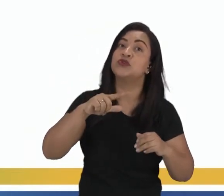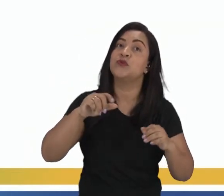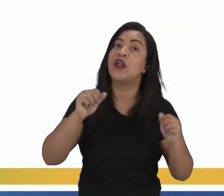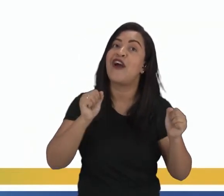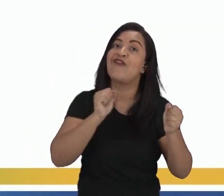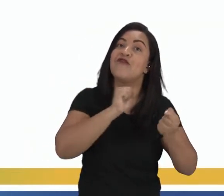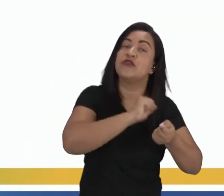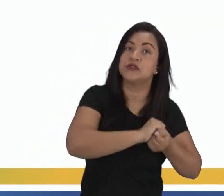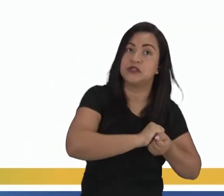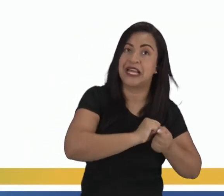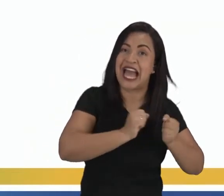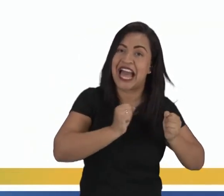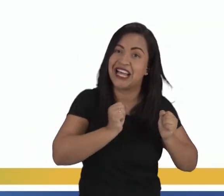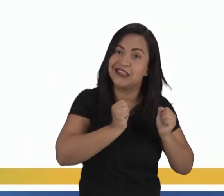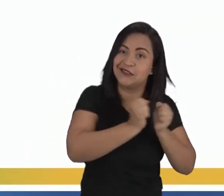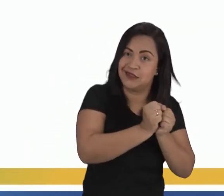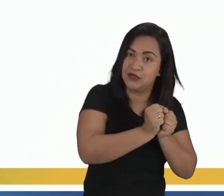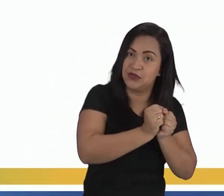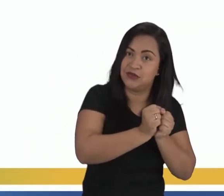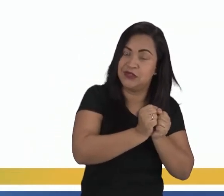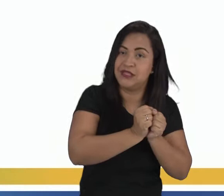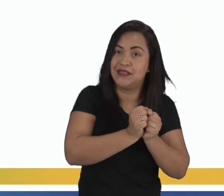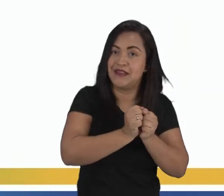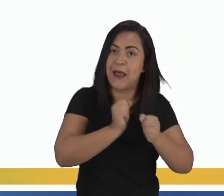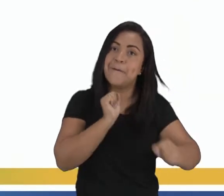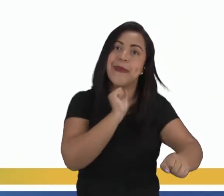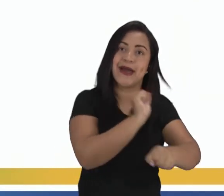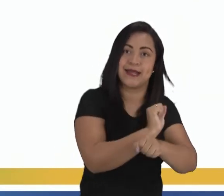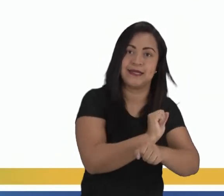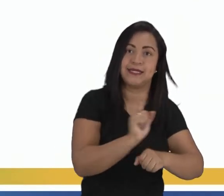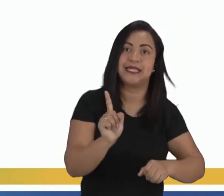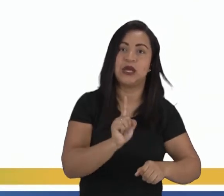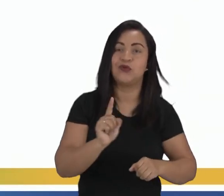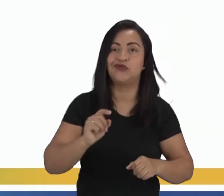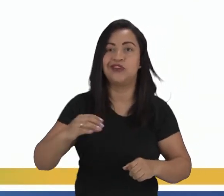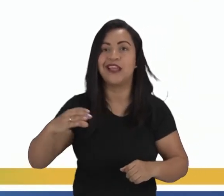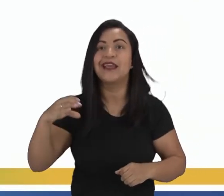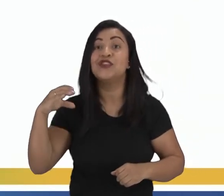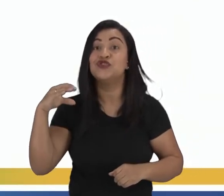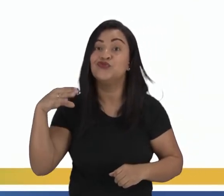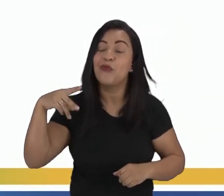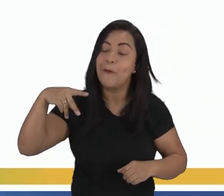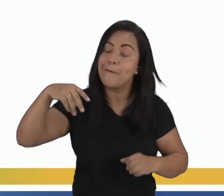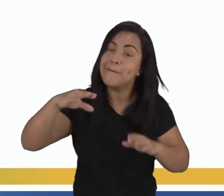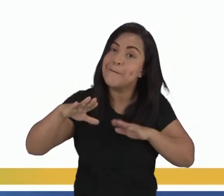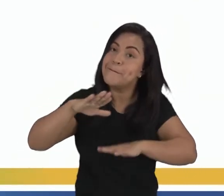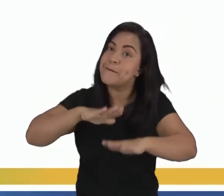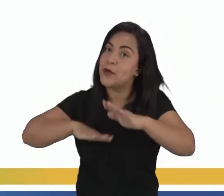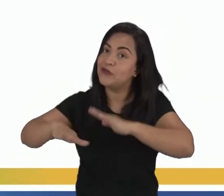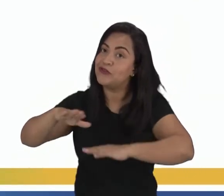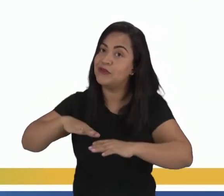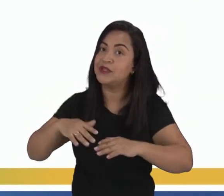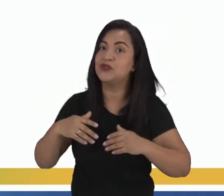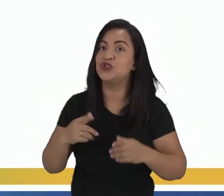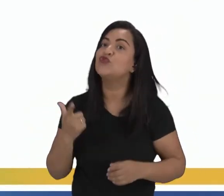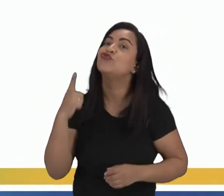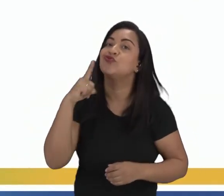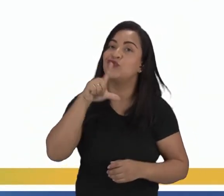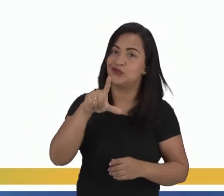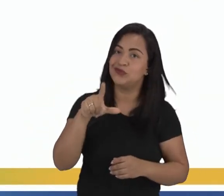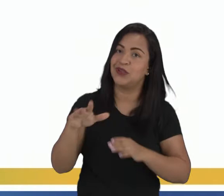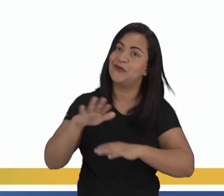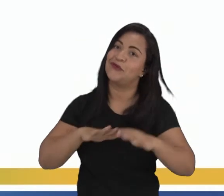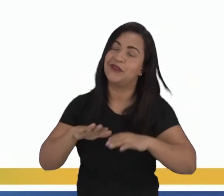não temos mais a força de atrito estática, e sim a força de atrito cinética. Então, nós temos uma superação. E